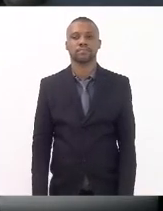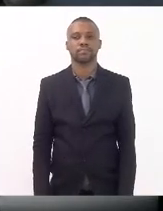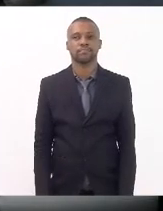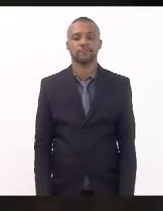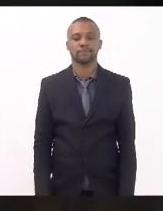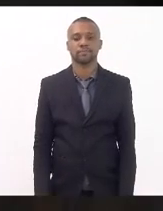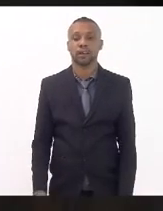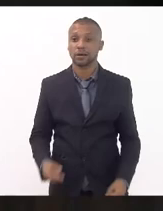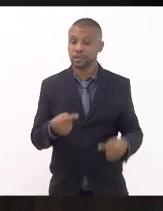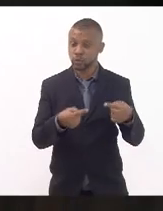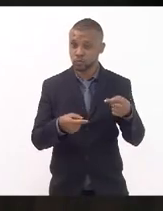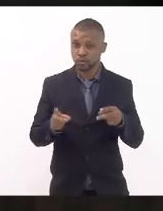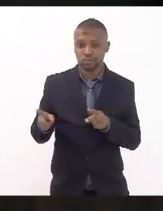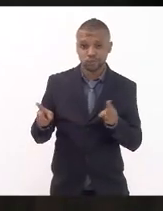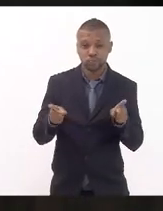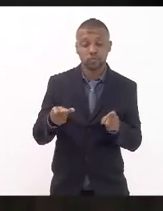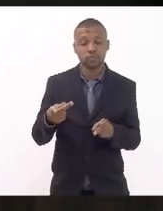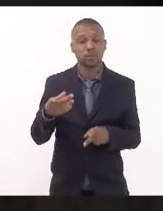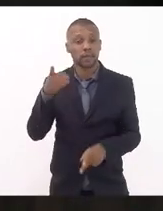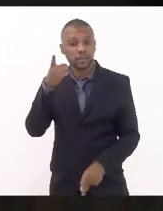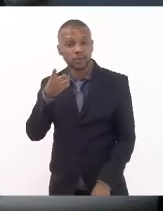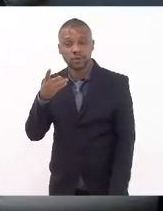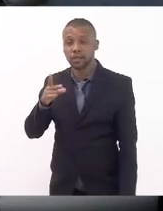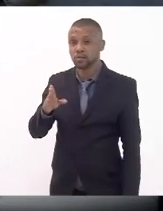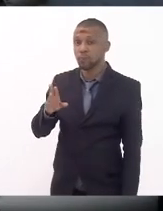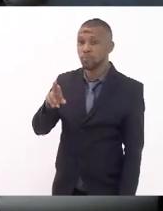Continue a discussão. Deputado Bruno Dauari, por favor.